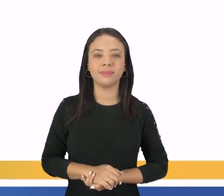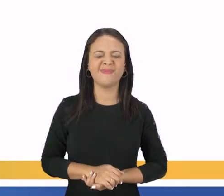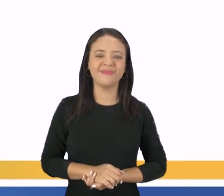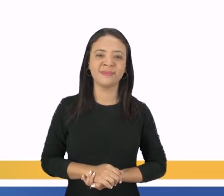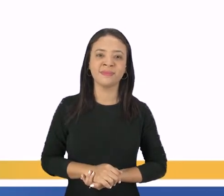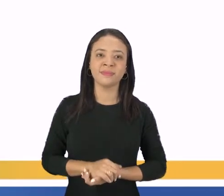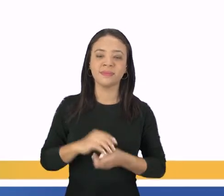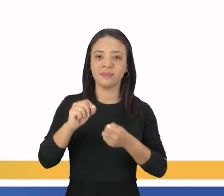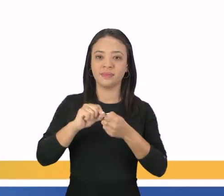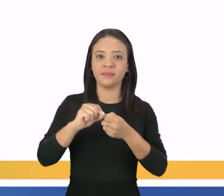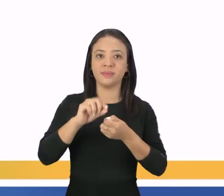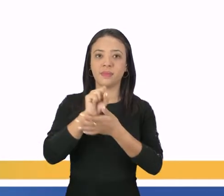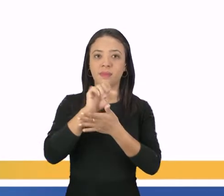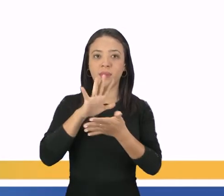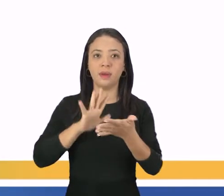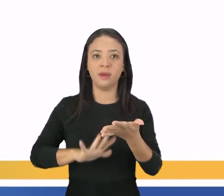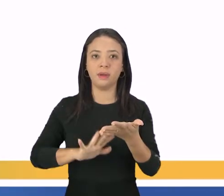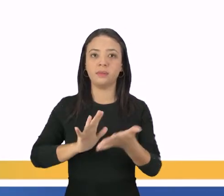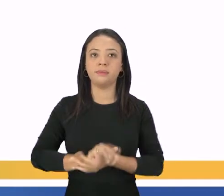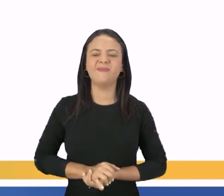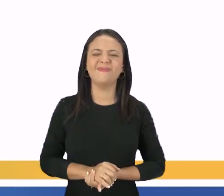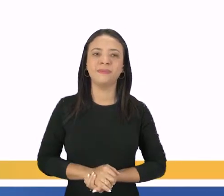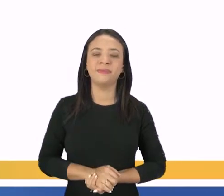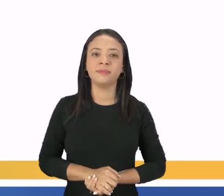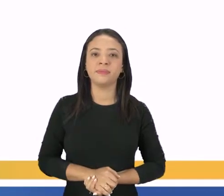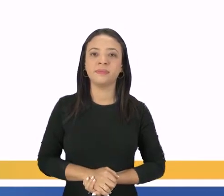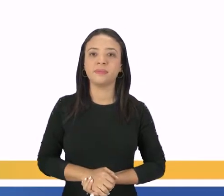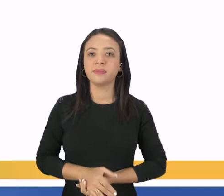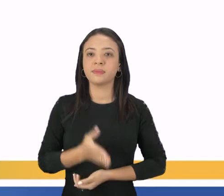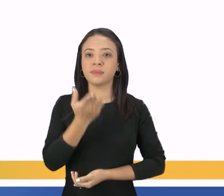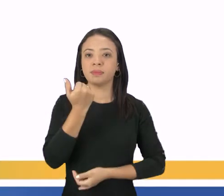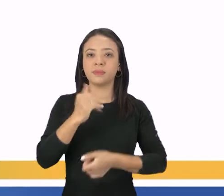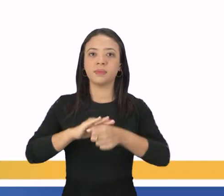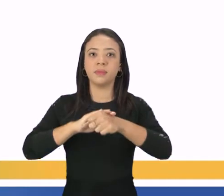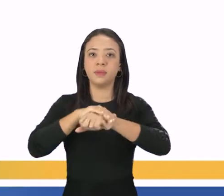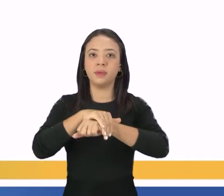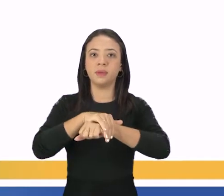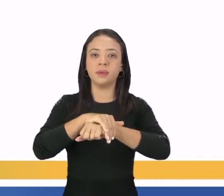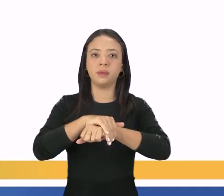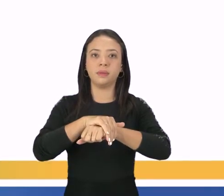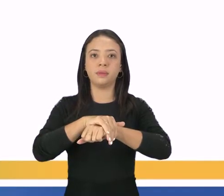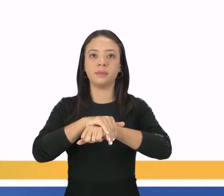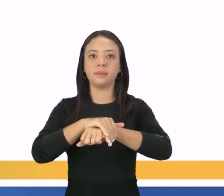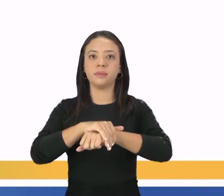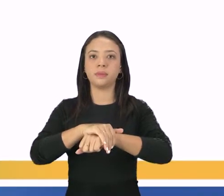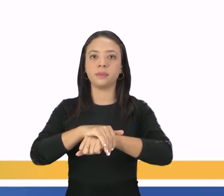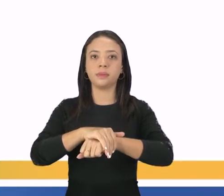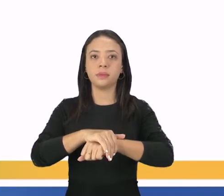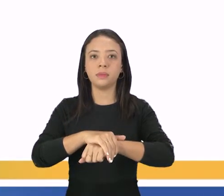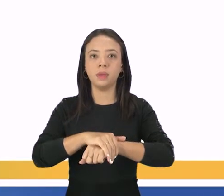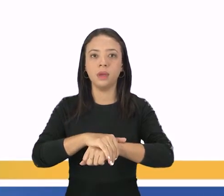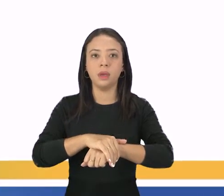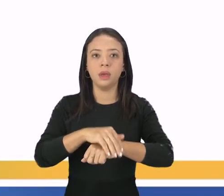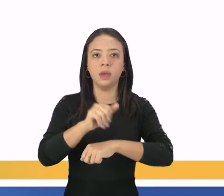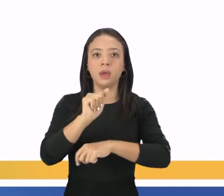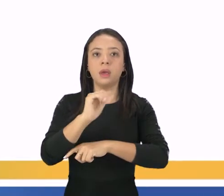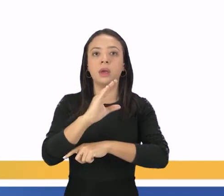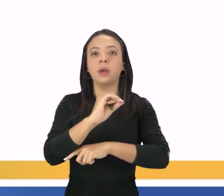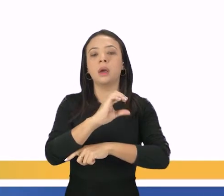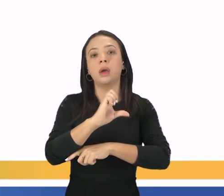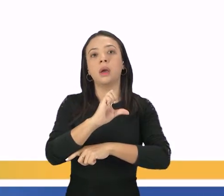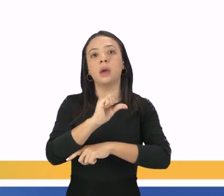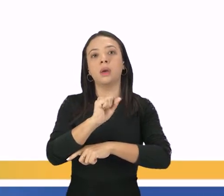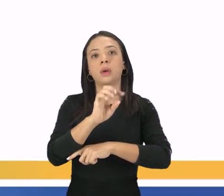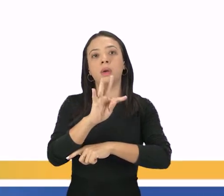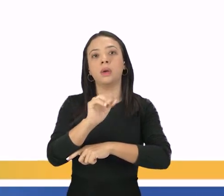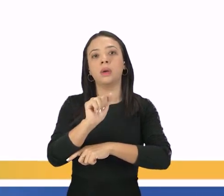tareas, que é fazer as tarefas, cenar, que é jantar, e acostar-se, né? Acostar-se ou dormir